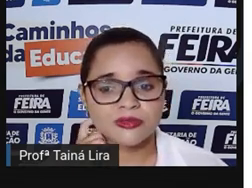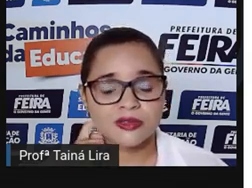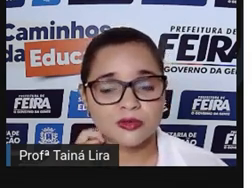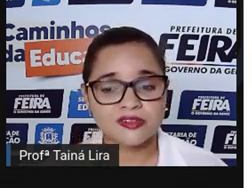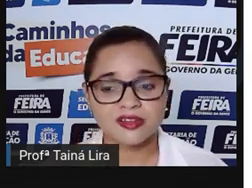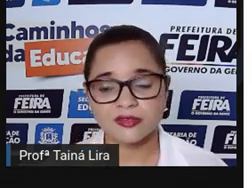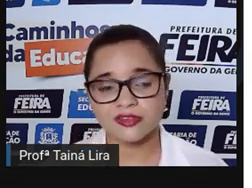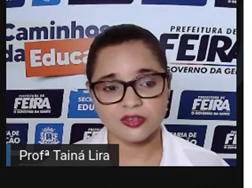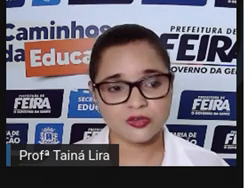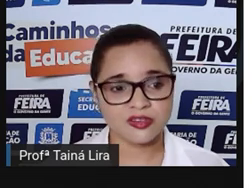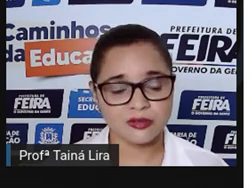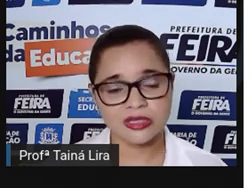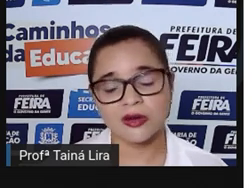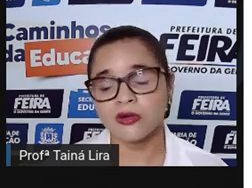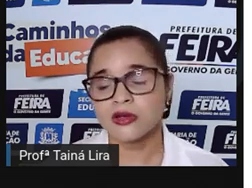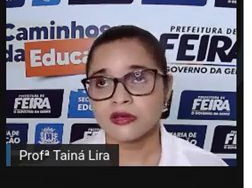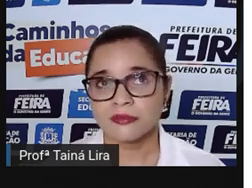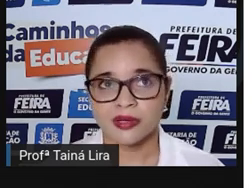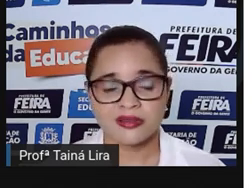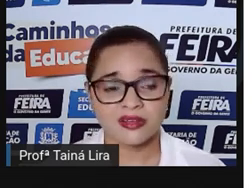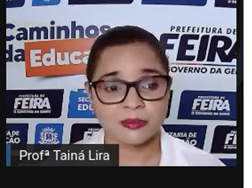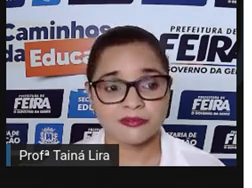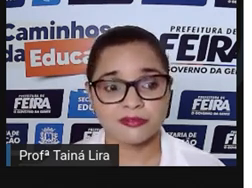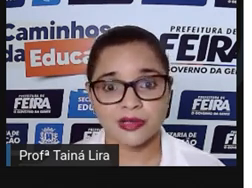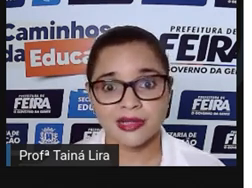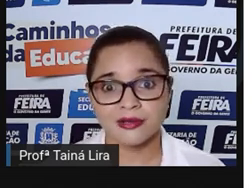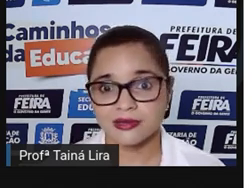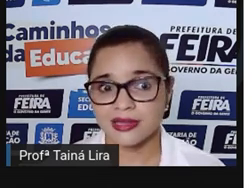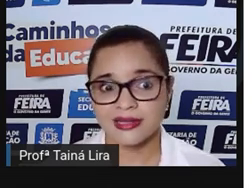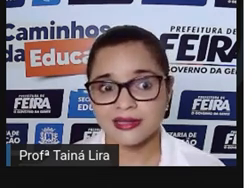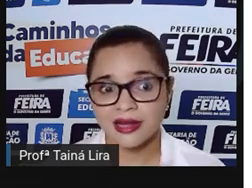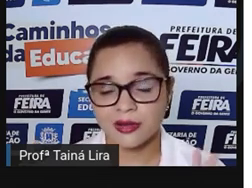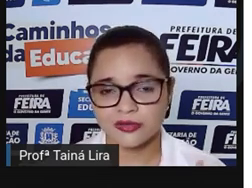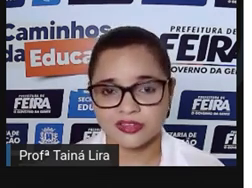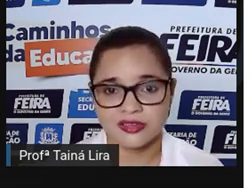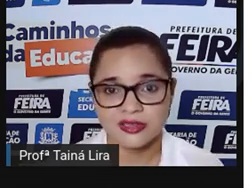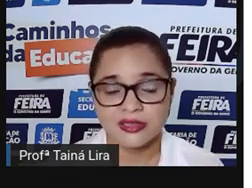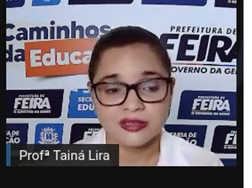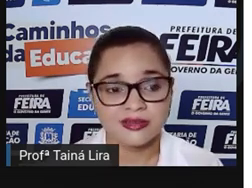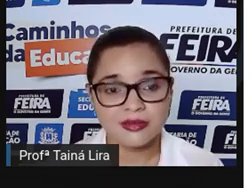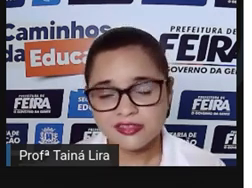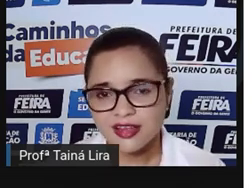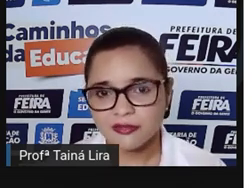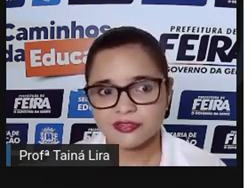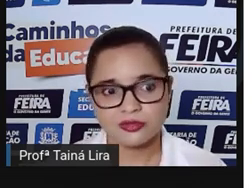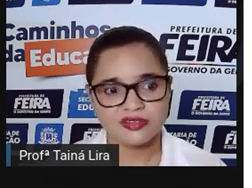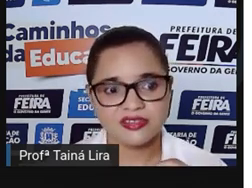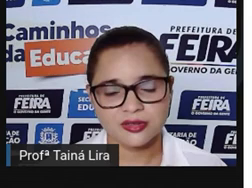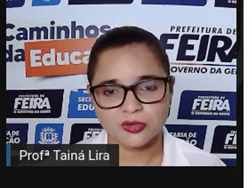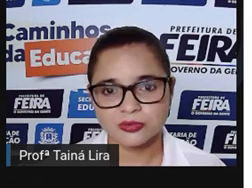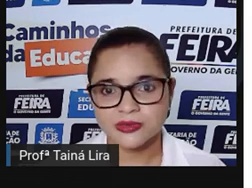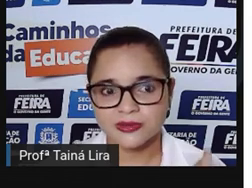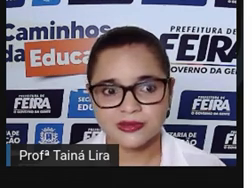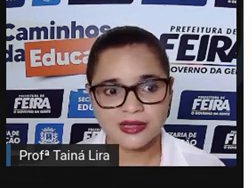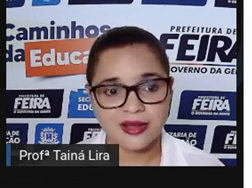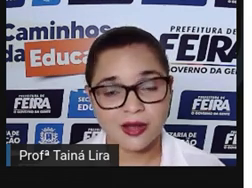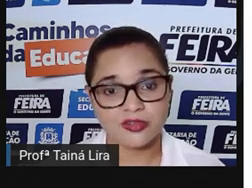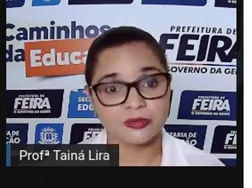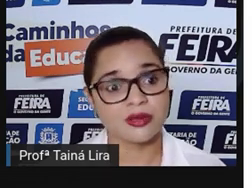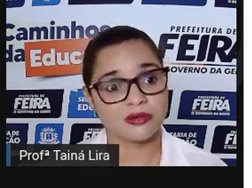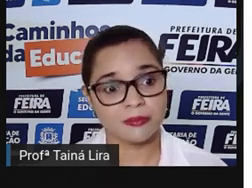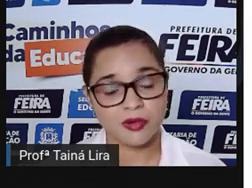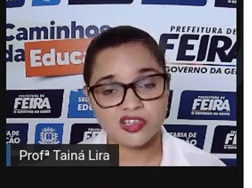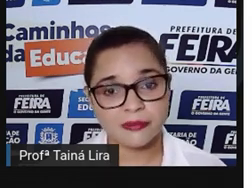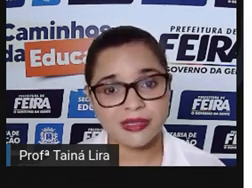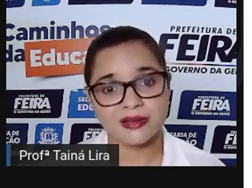em computadores que não seja o seu. Então, por exemplo, foi na Lan House. Não salve a sua senha no computador da Lan House,